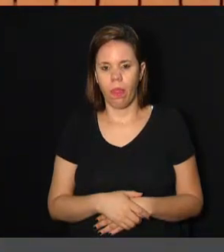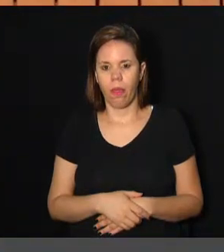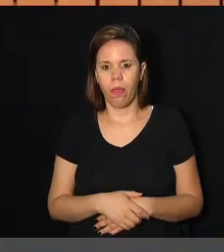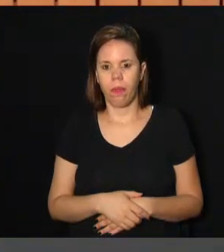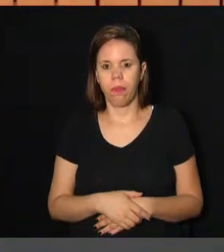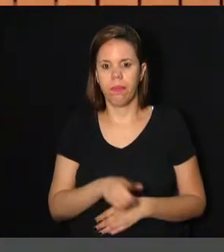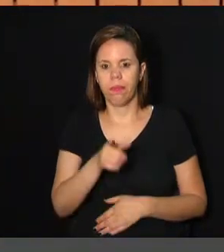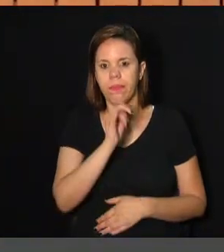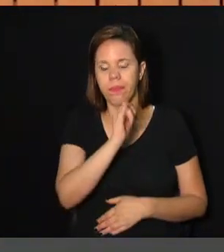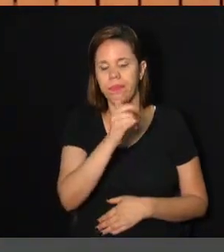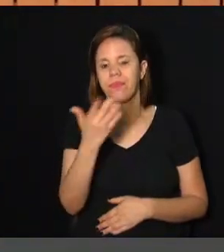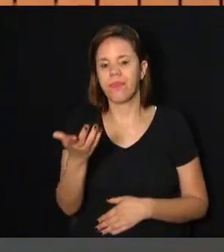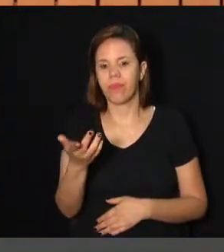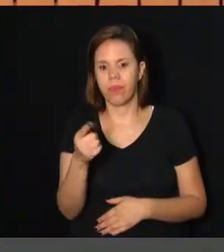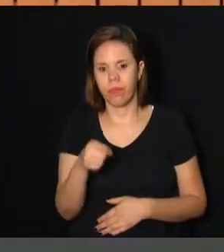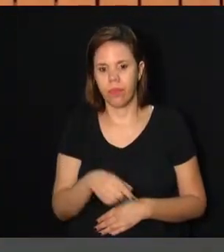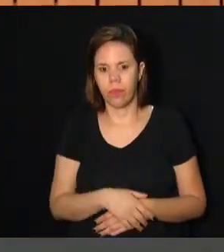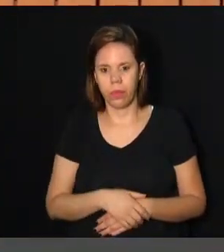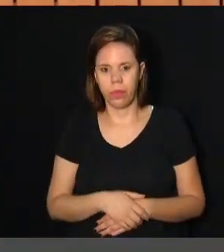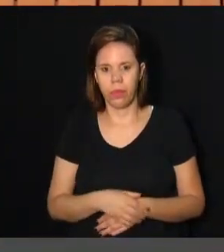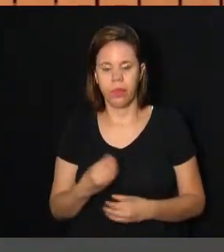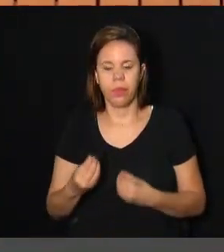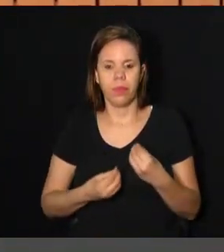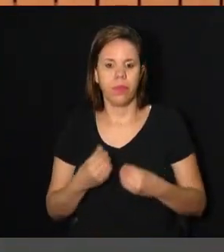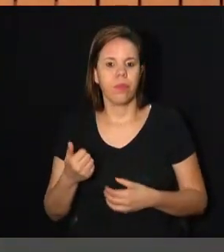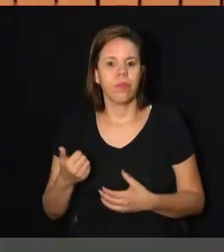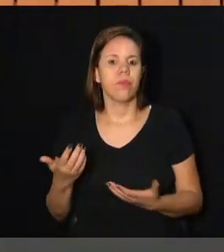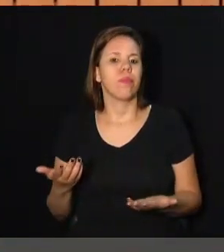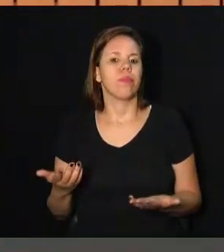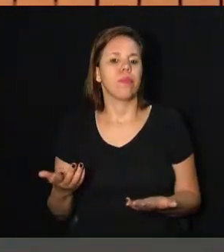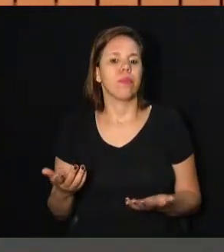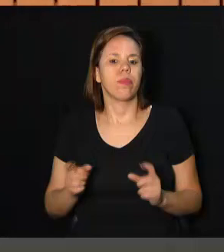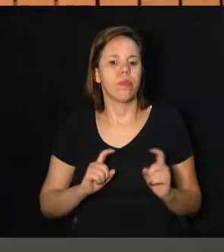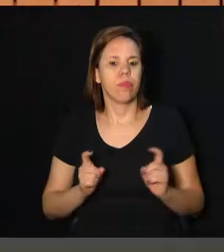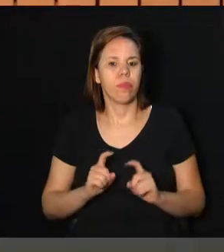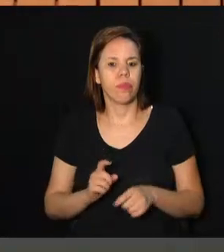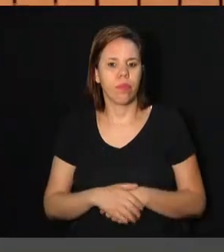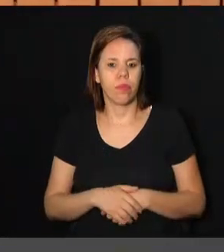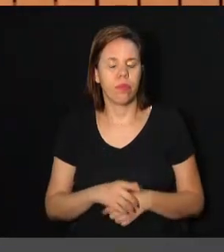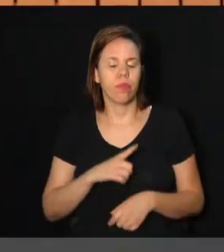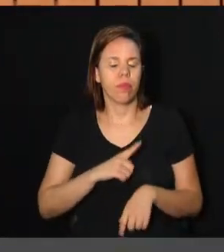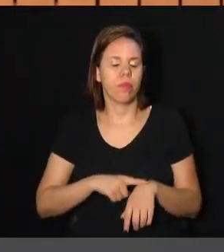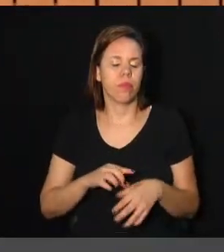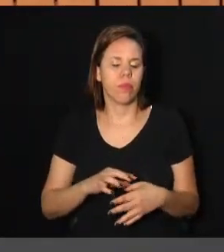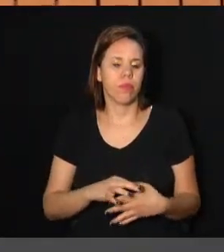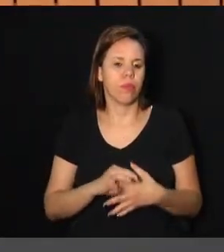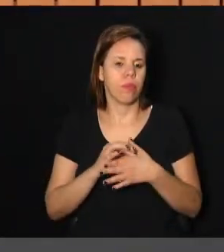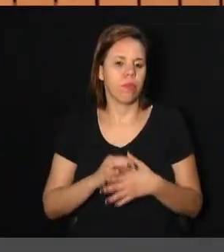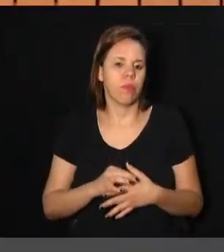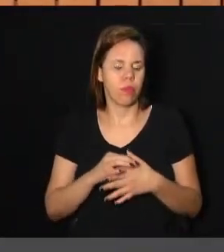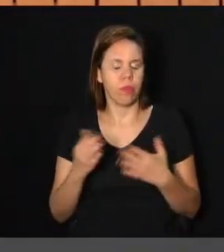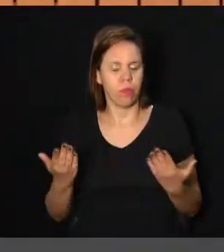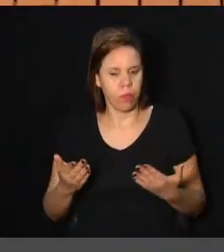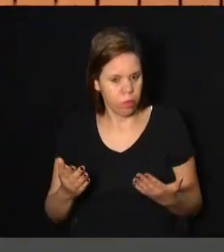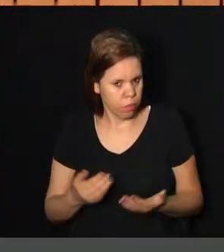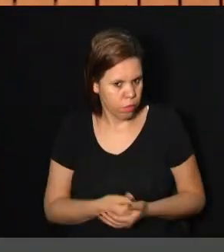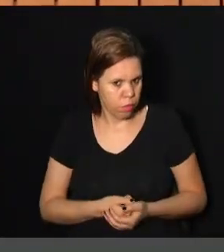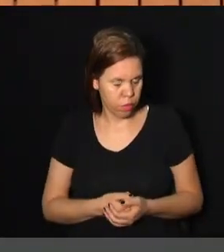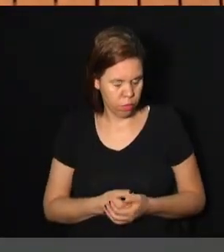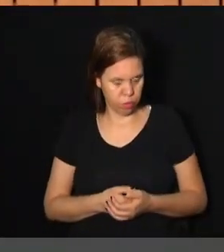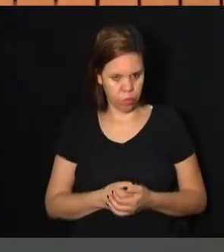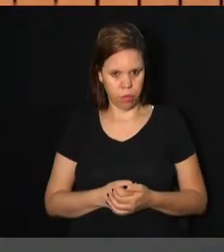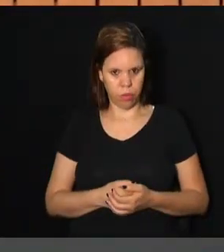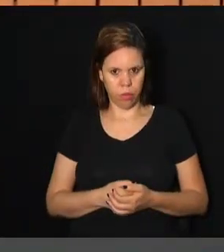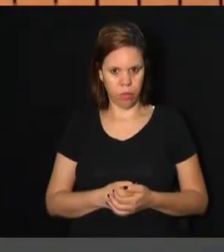você... Como é o primeiro pequeno expediente, depois o tempo de liderança. Então, o tempo de liderança hoje ele atravessa a